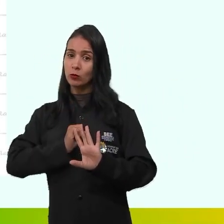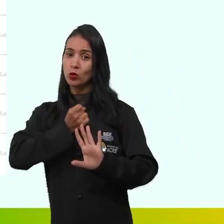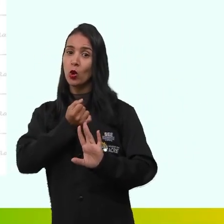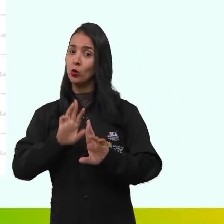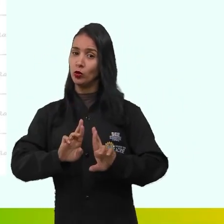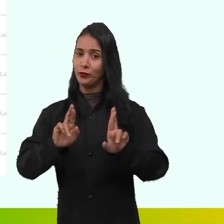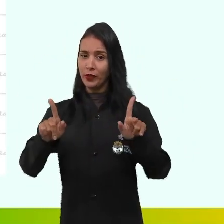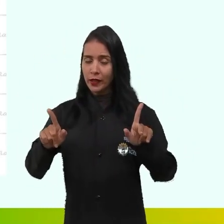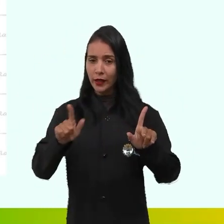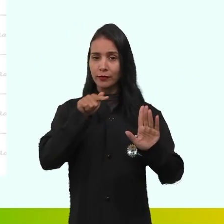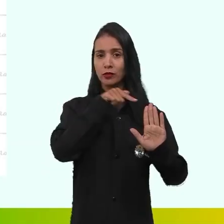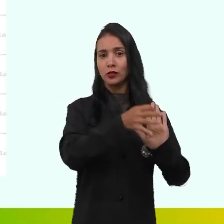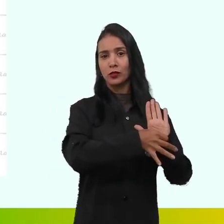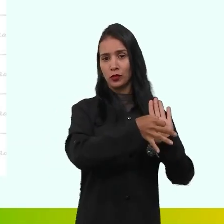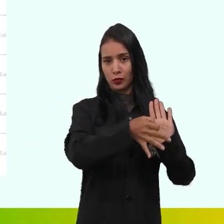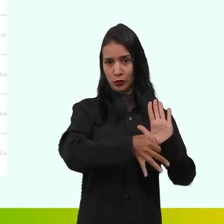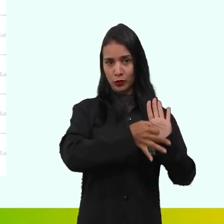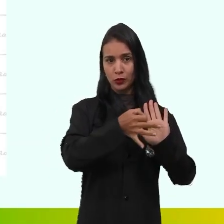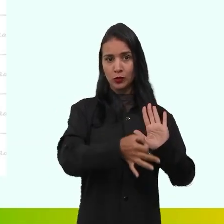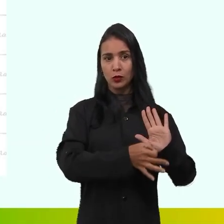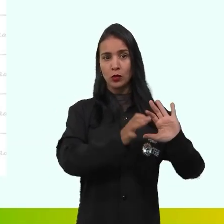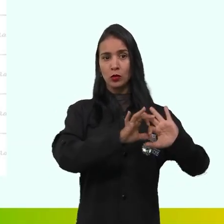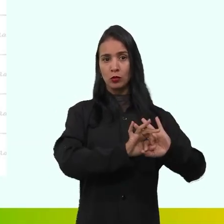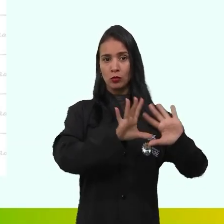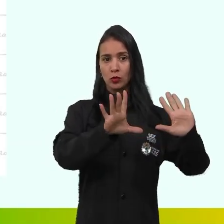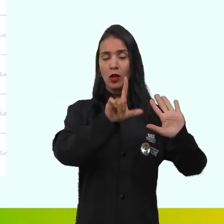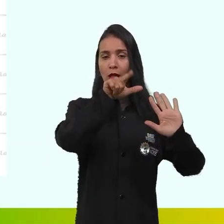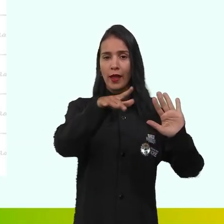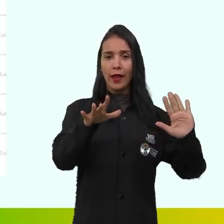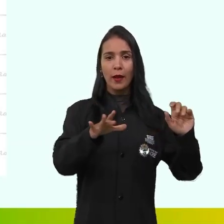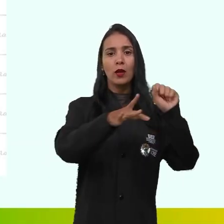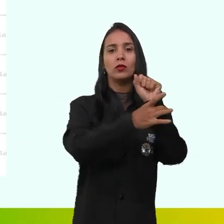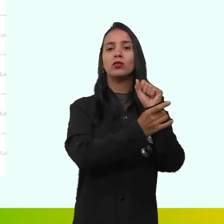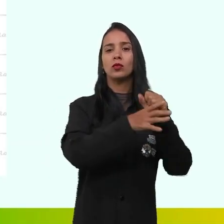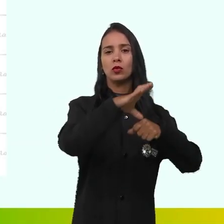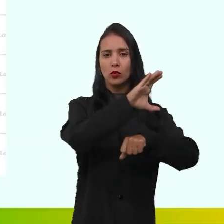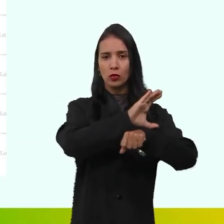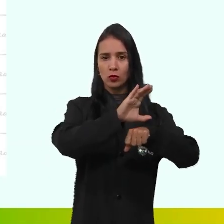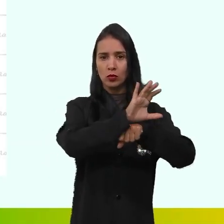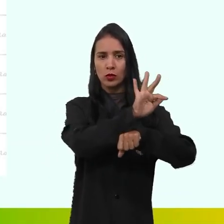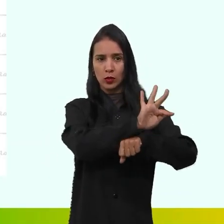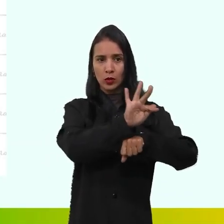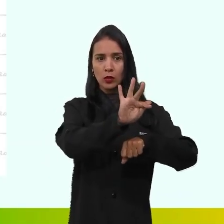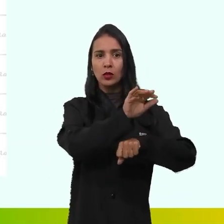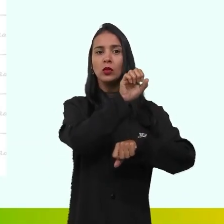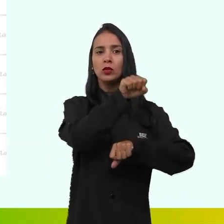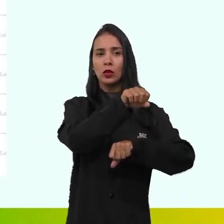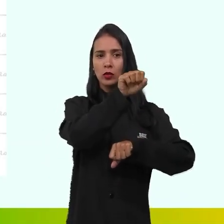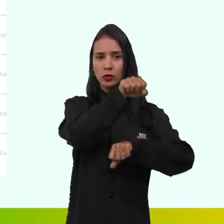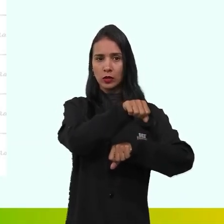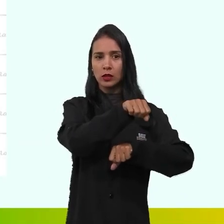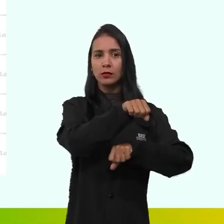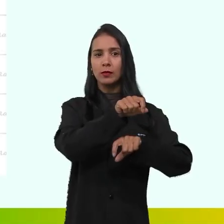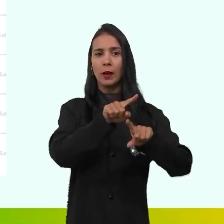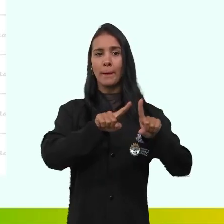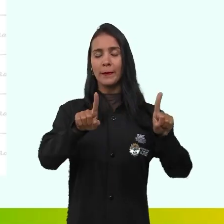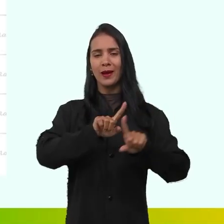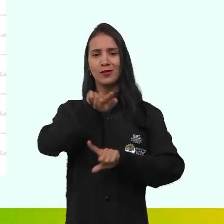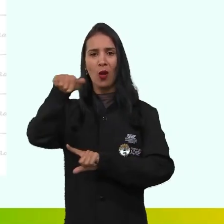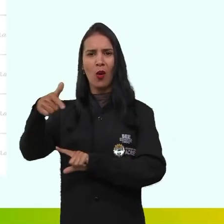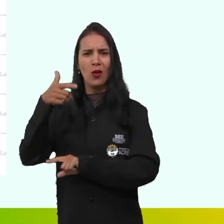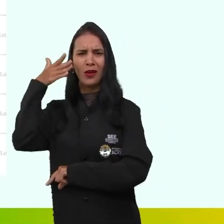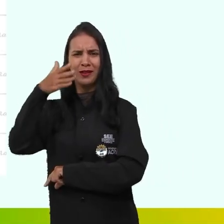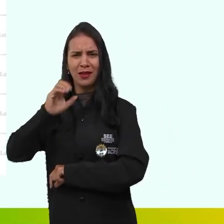de expressão é um direito aí garantido pela Constituição Federal, o discurso de ódio